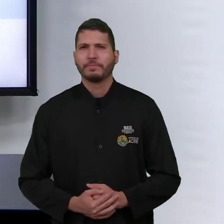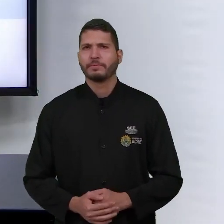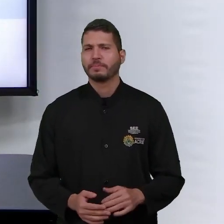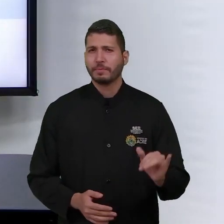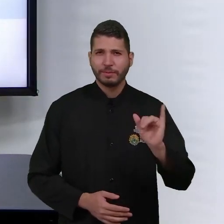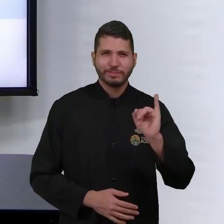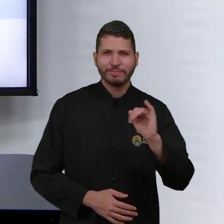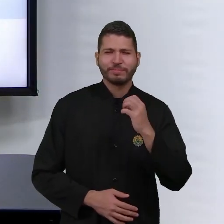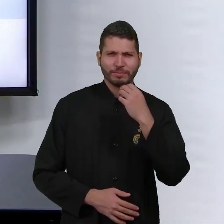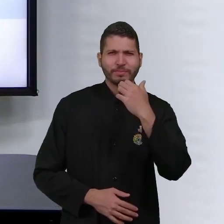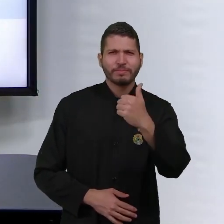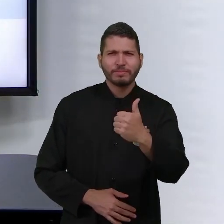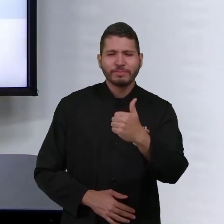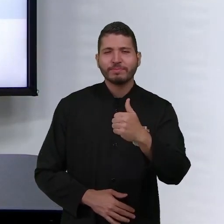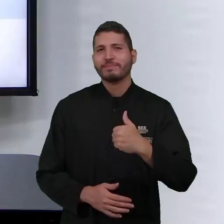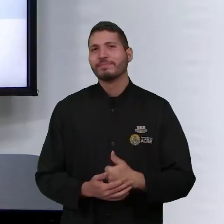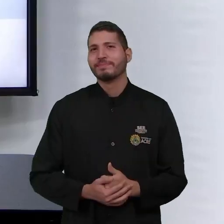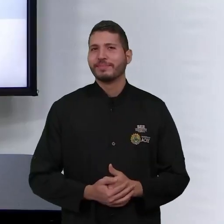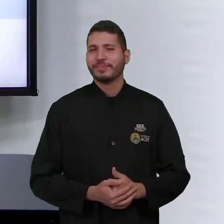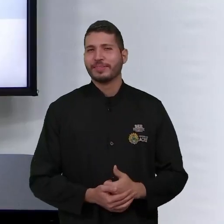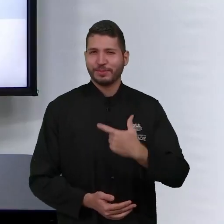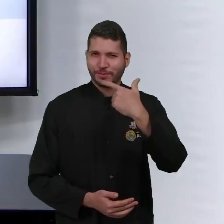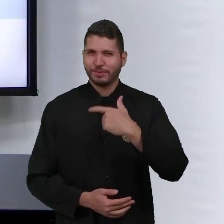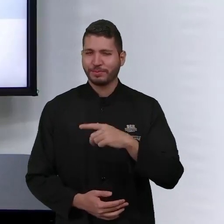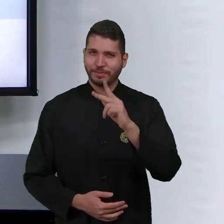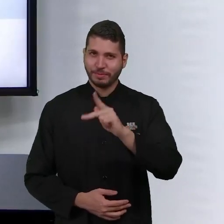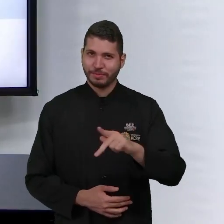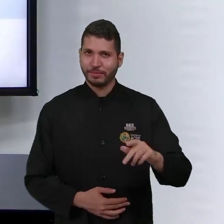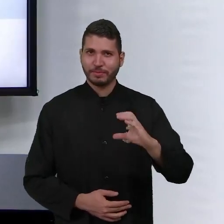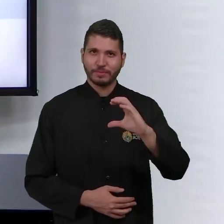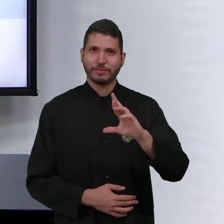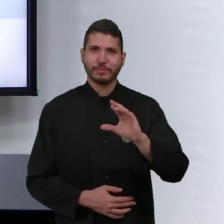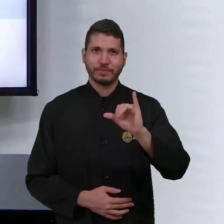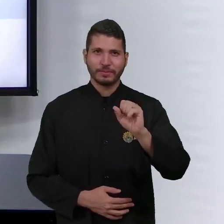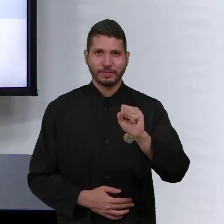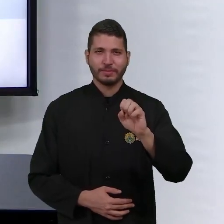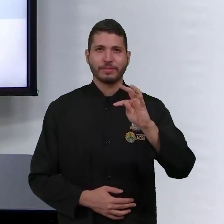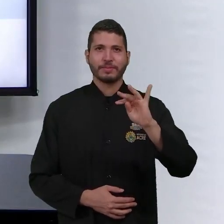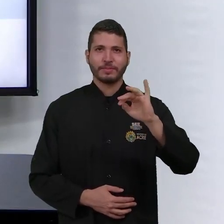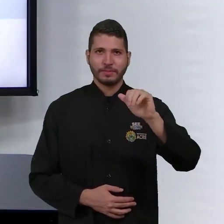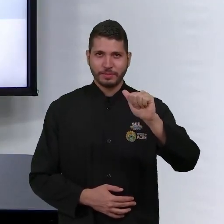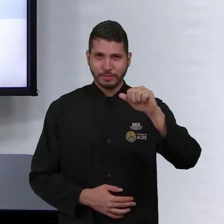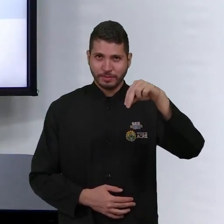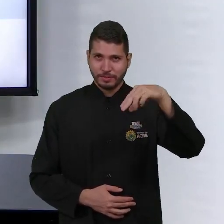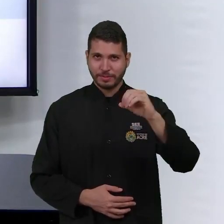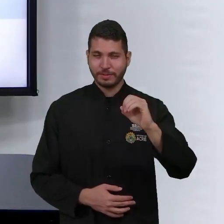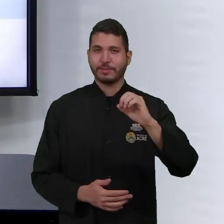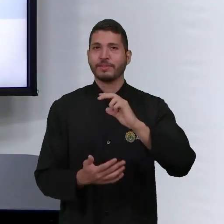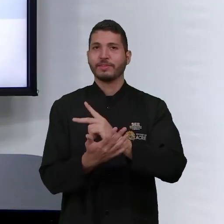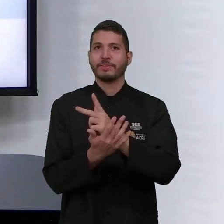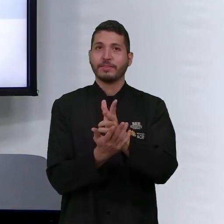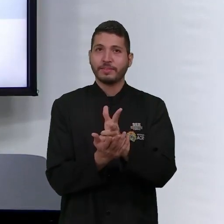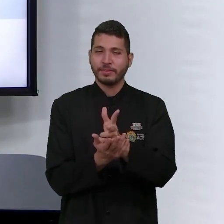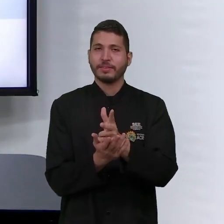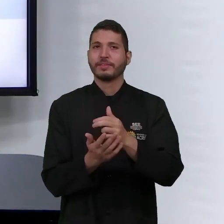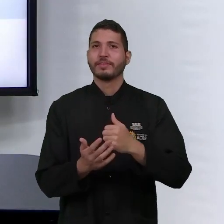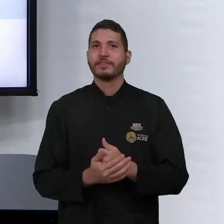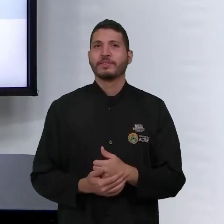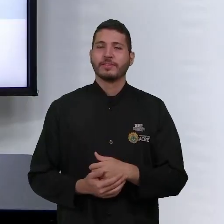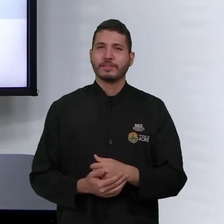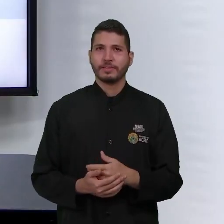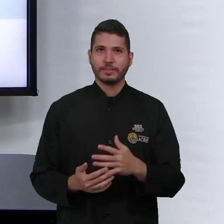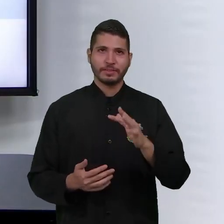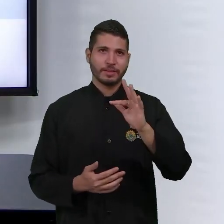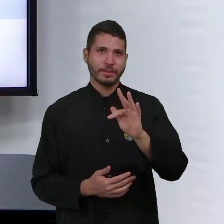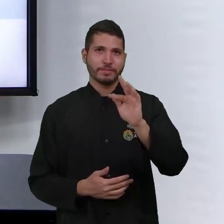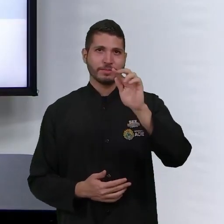Oi, alunos, tudo bem? Aqui é o professor Cristiano Souza, de História, do SEMEAC, e eu trago, dentro da nossa formação